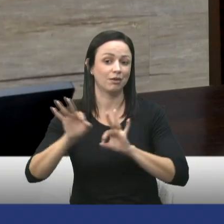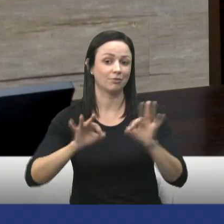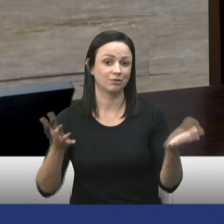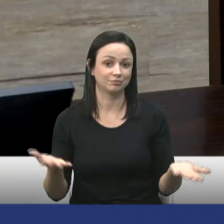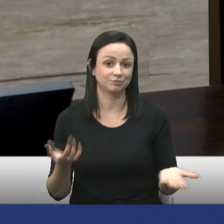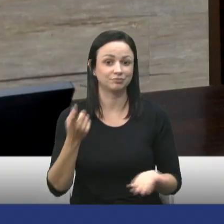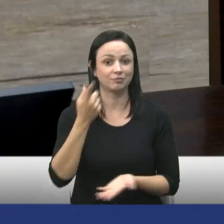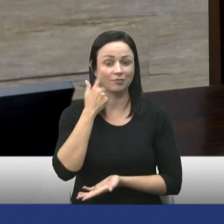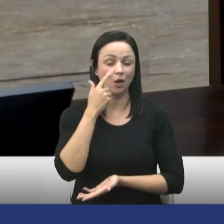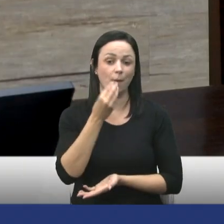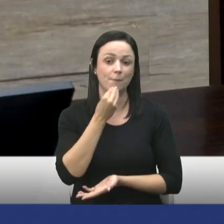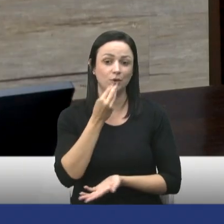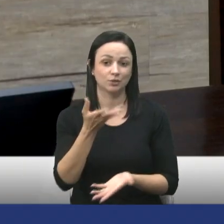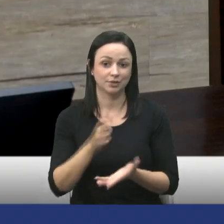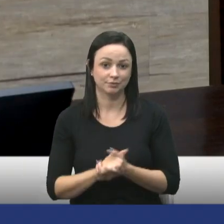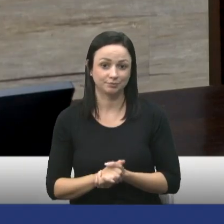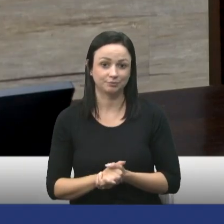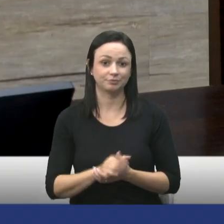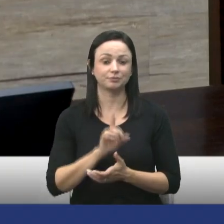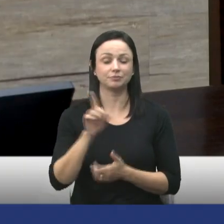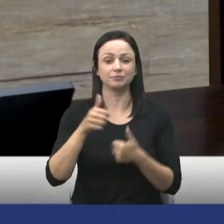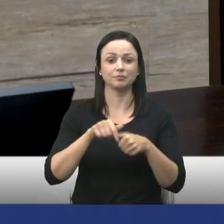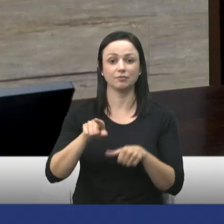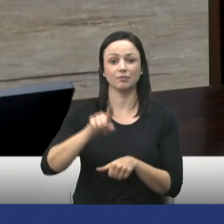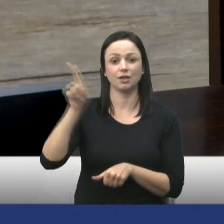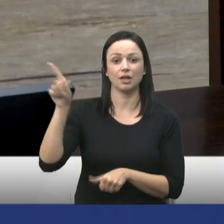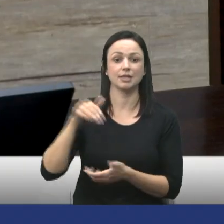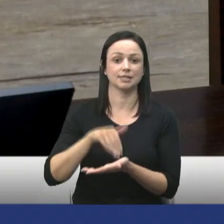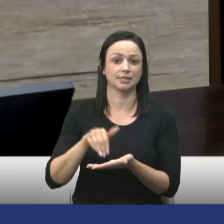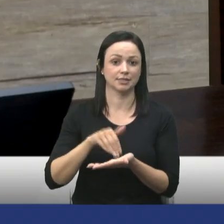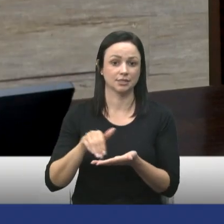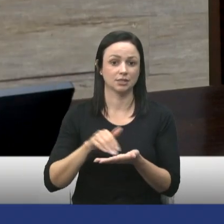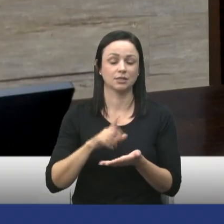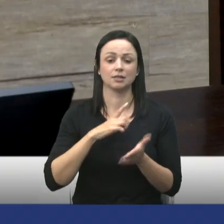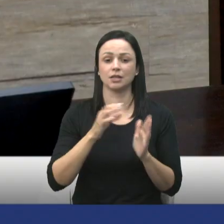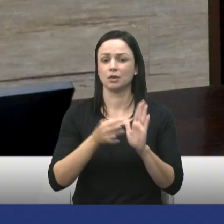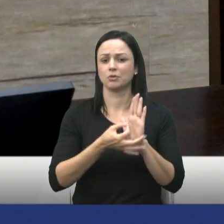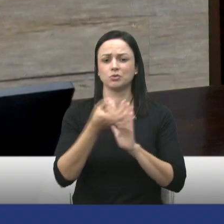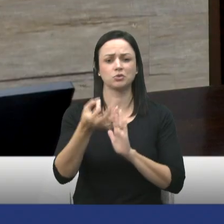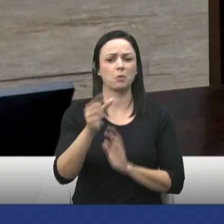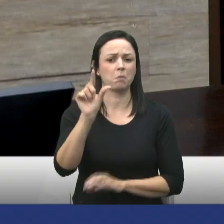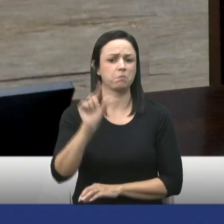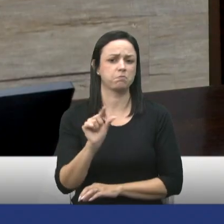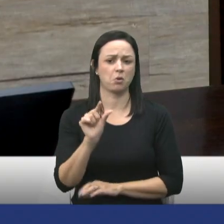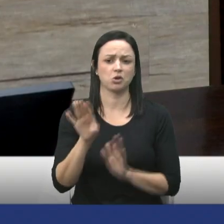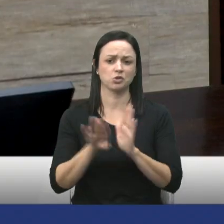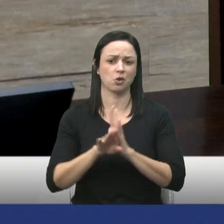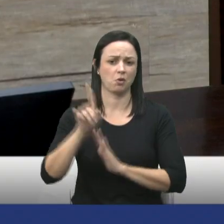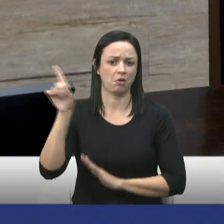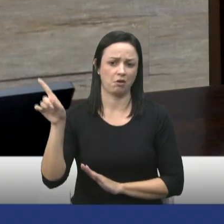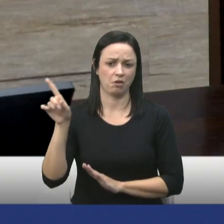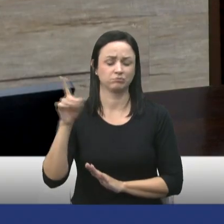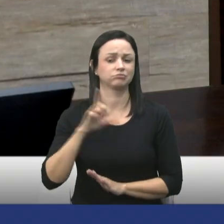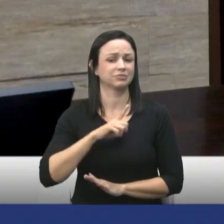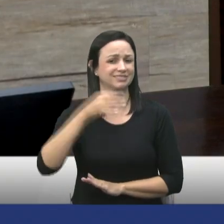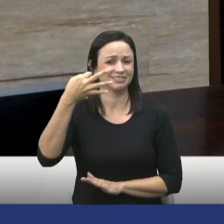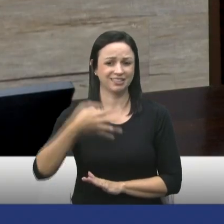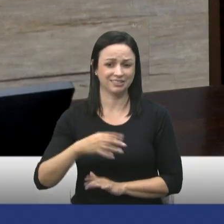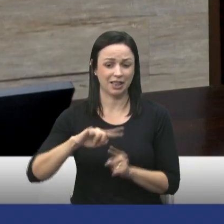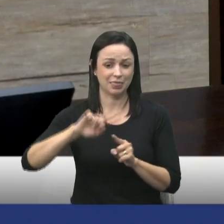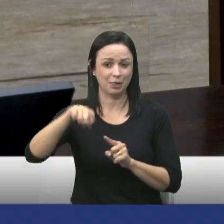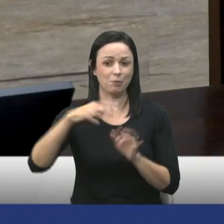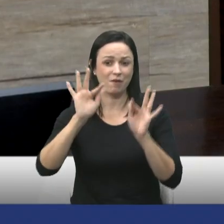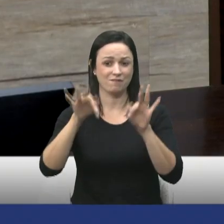a oportunidade. E elas estão lá na secretaria, poucas sugestões também vieram. Mas pode ter certeza, depois de